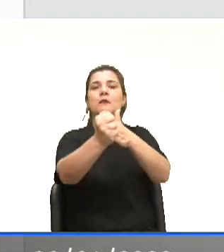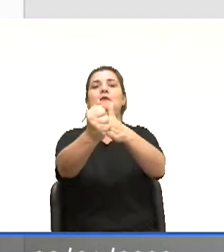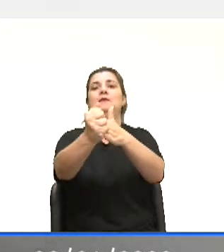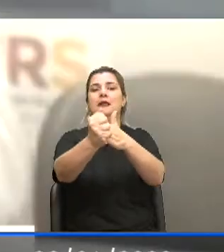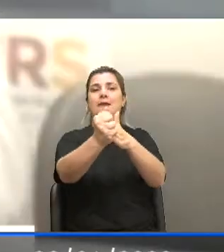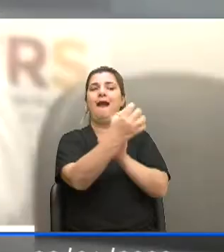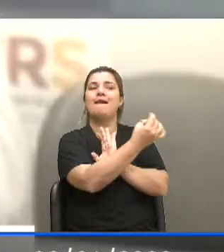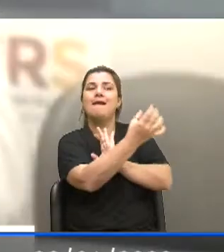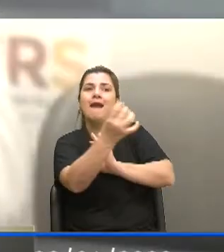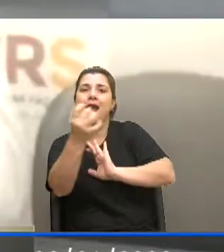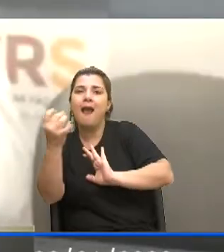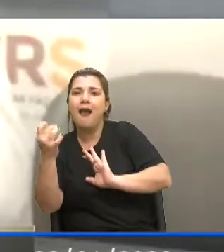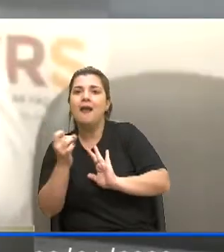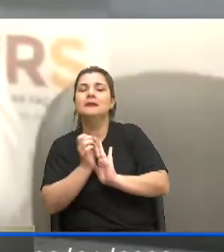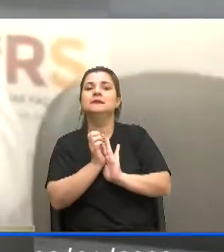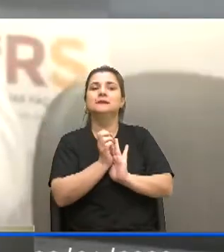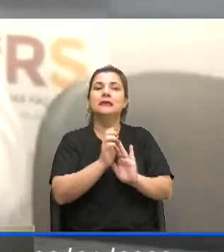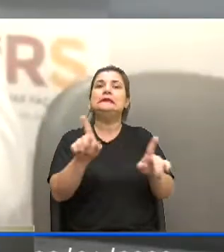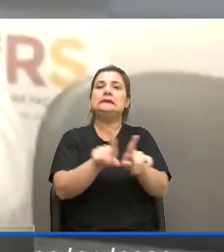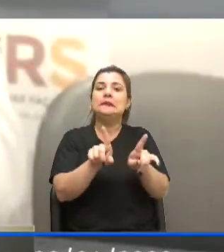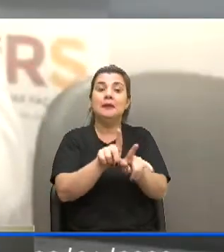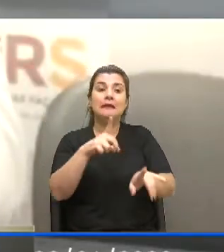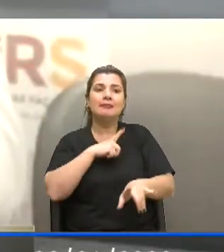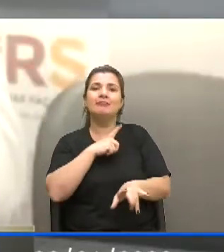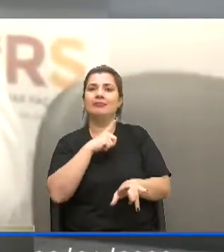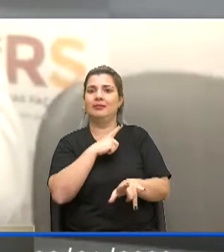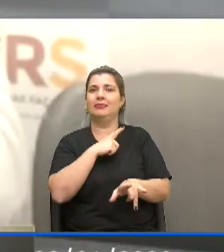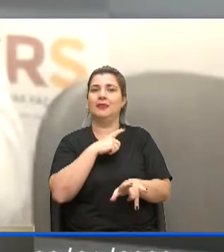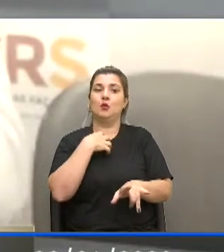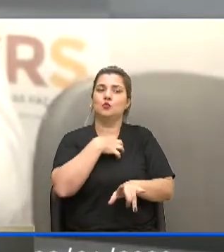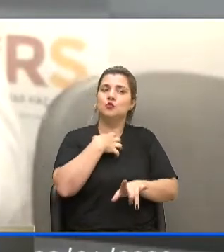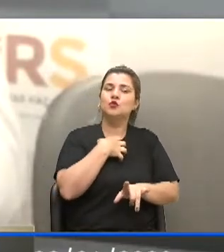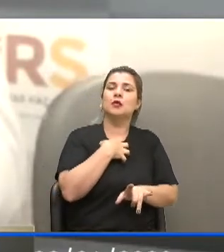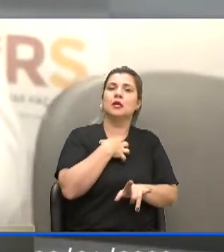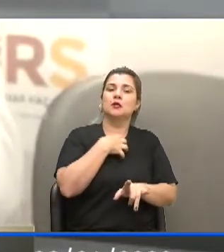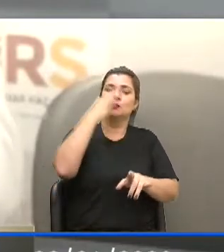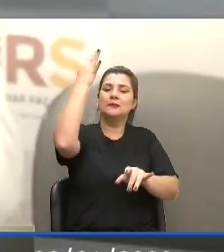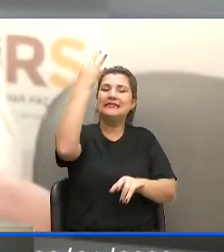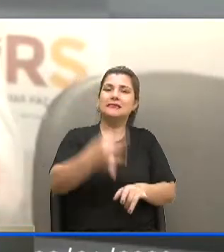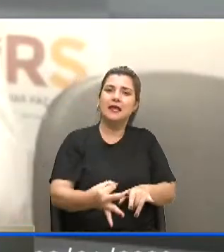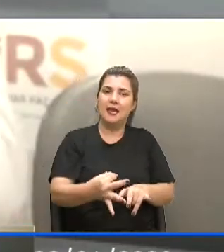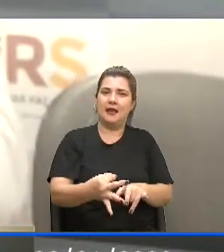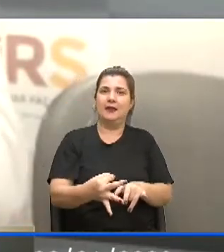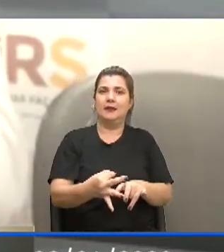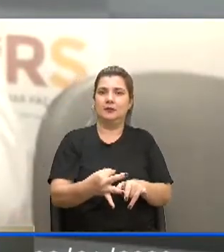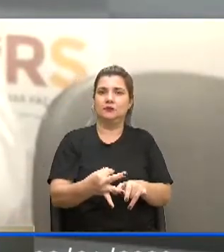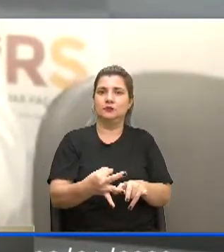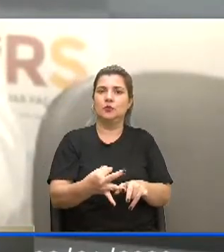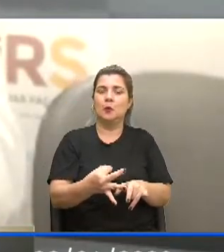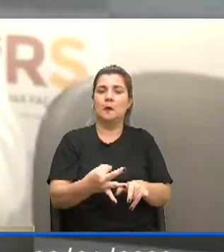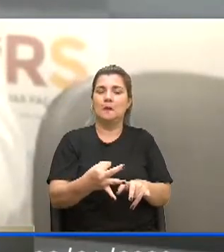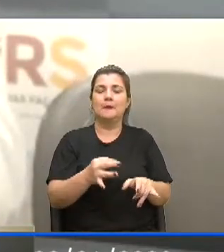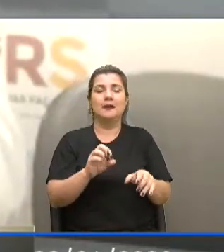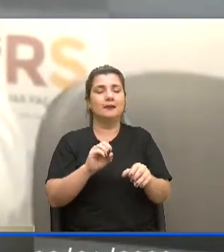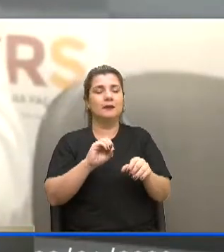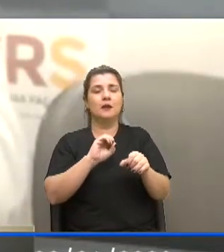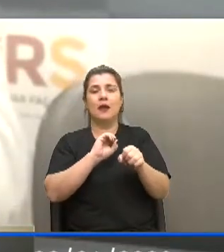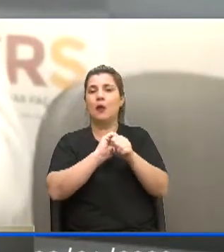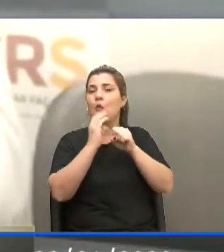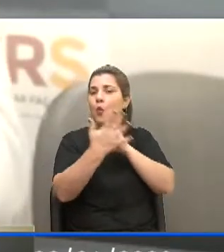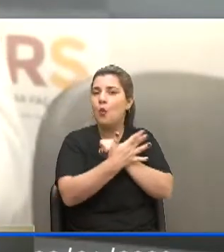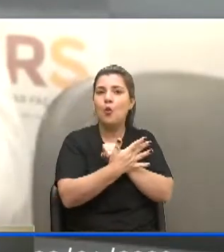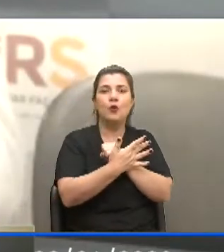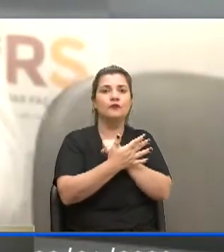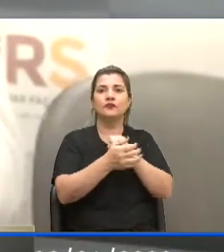medidas oportunas para que a gente não tenha a transmissão de forma descontrolada dessas doenças. A gente